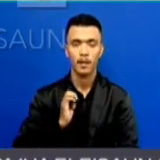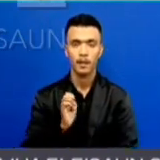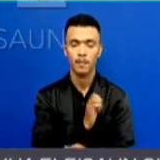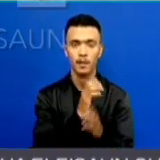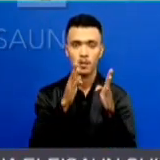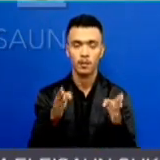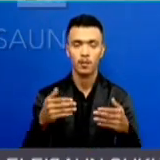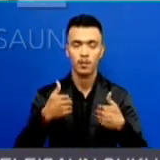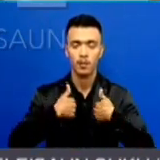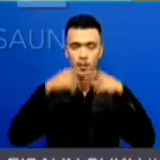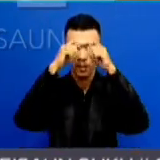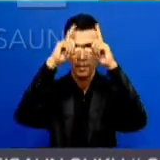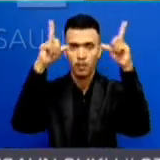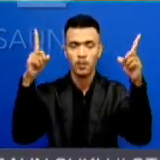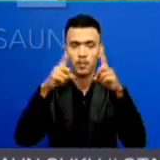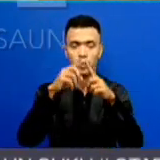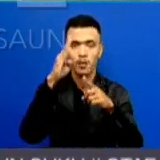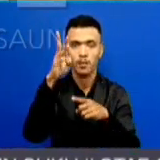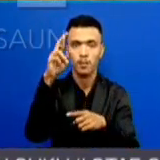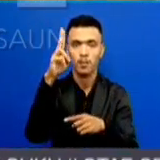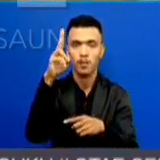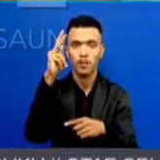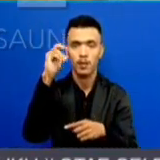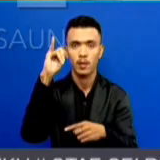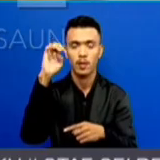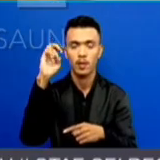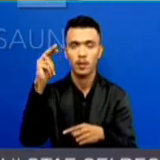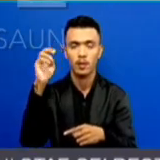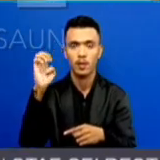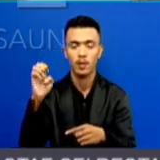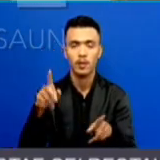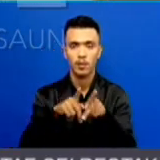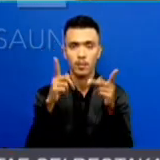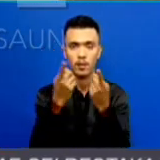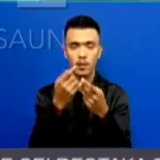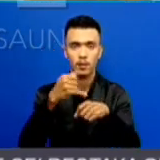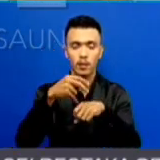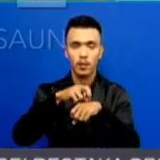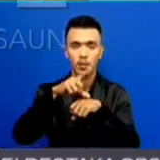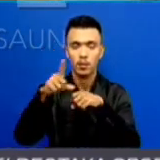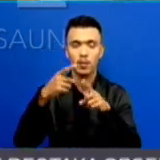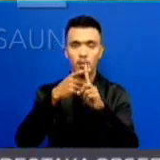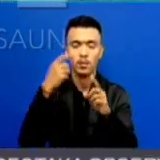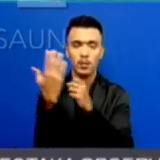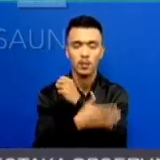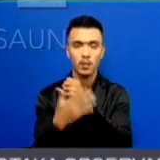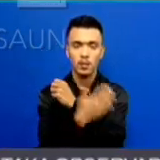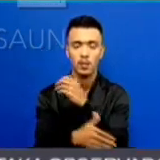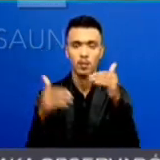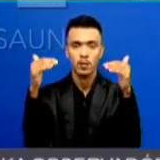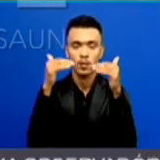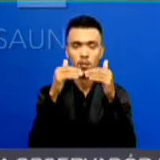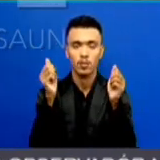Embaixador Timor-Leste ba Brunei Darussalam Abel Guterres Lori Companhia Internacional Ida Husi nação Brunei alo reunião hos